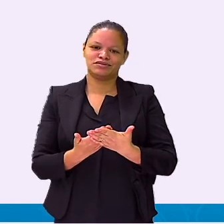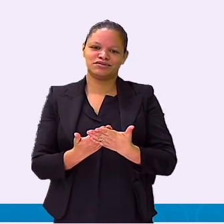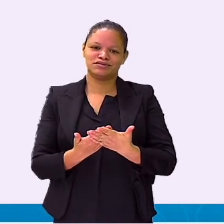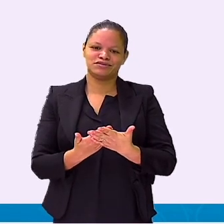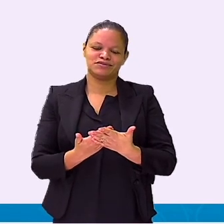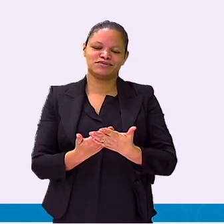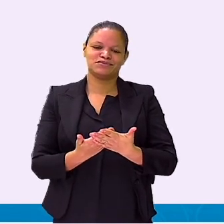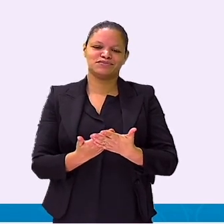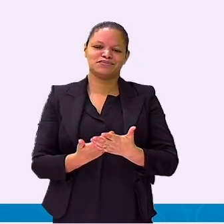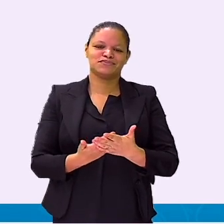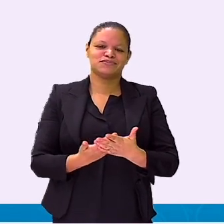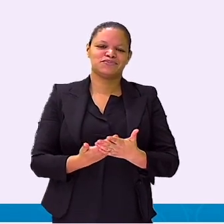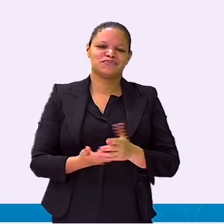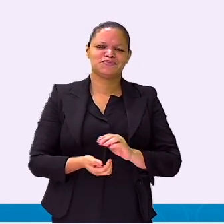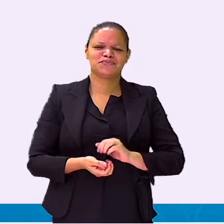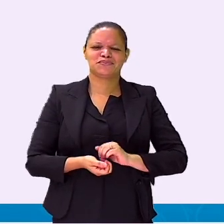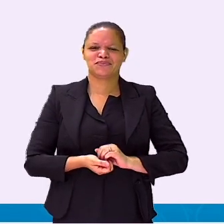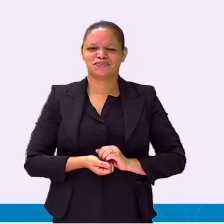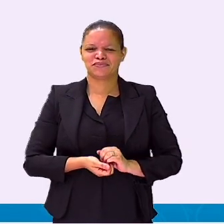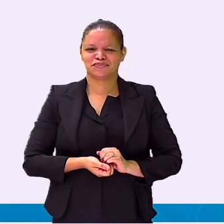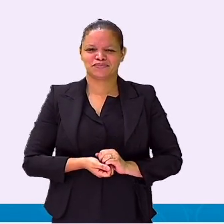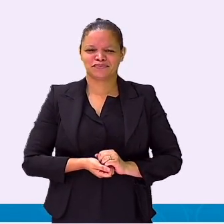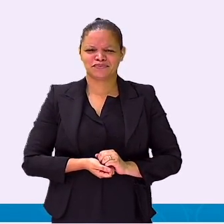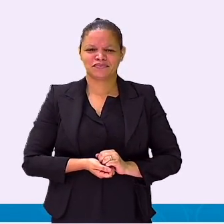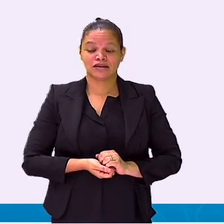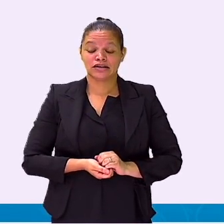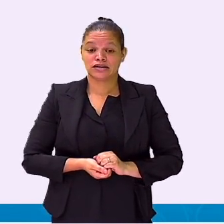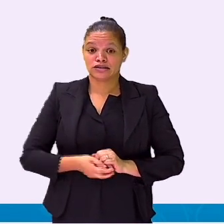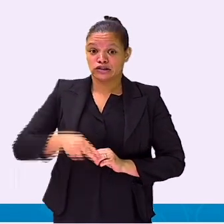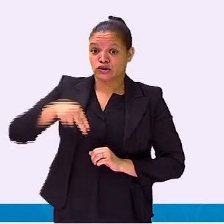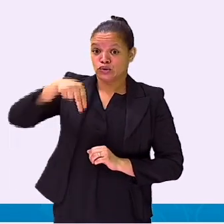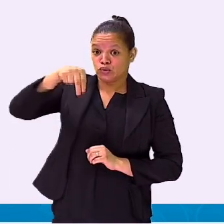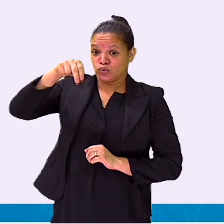não acredito. Nu,